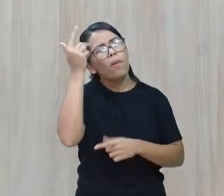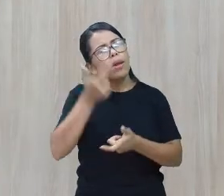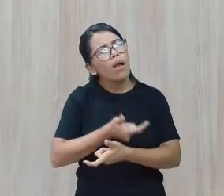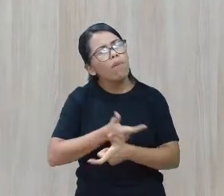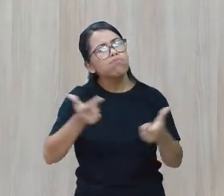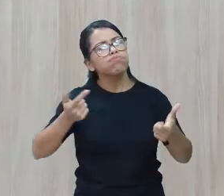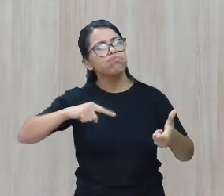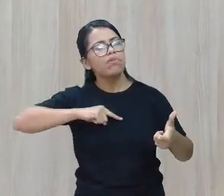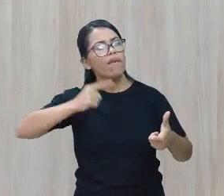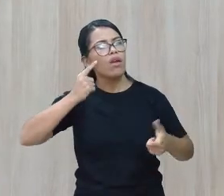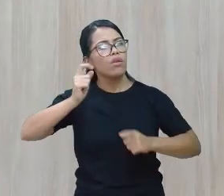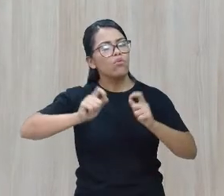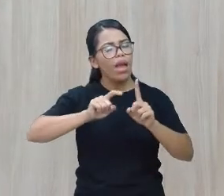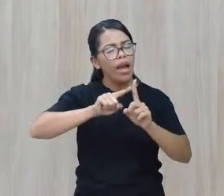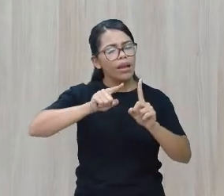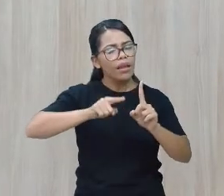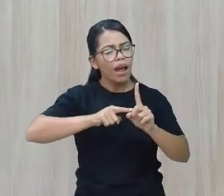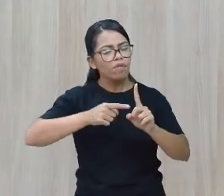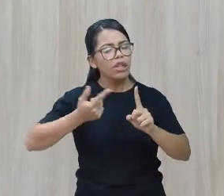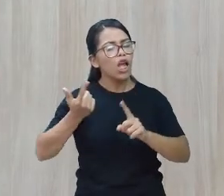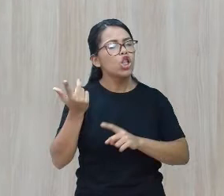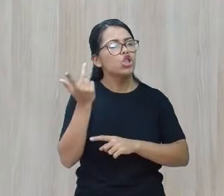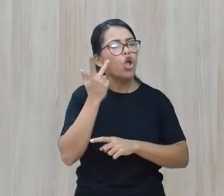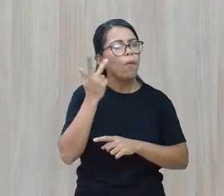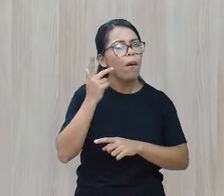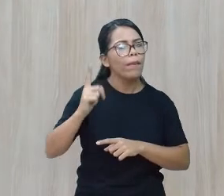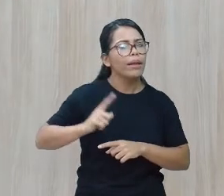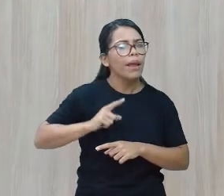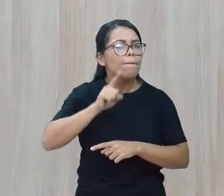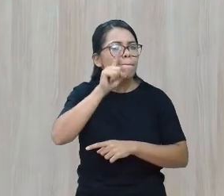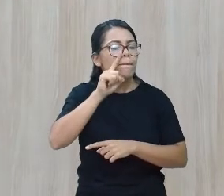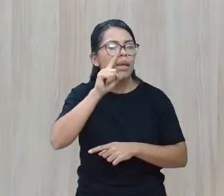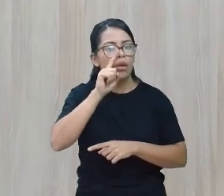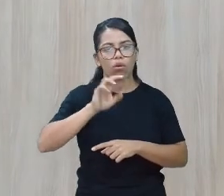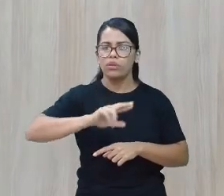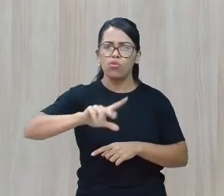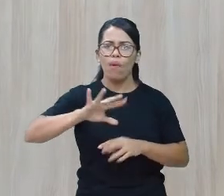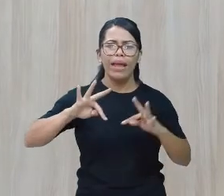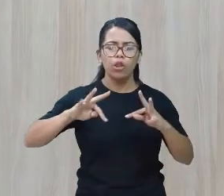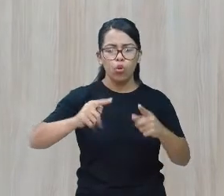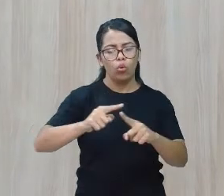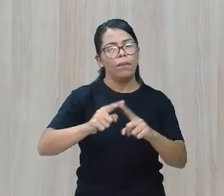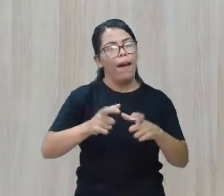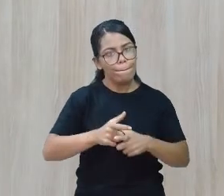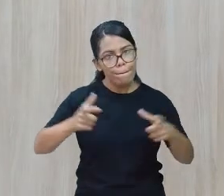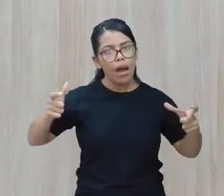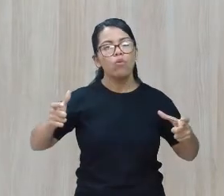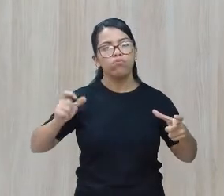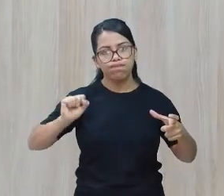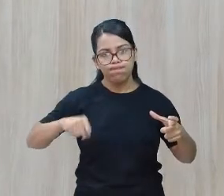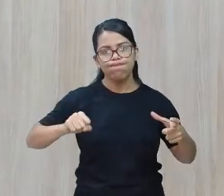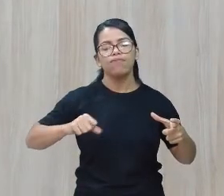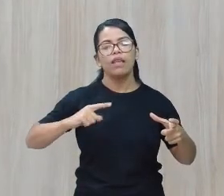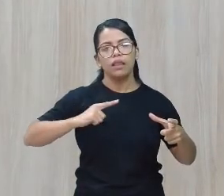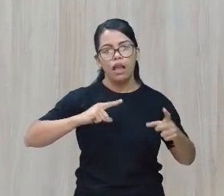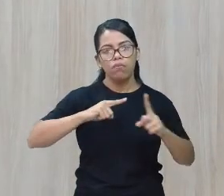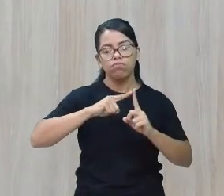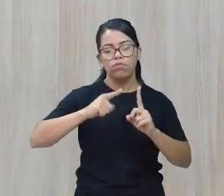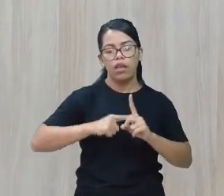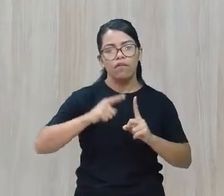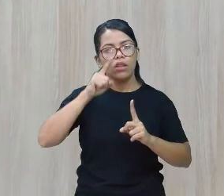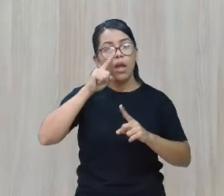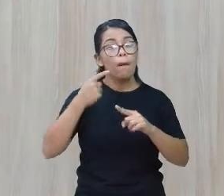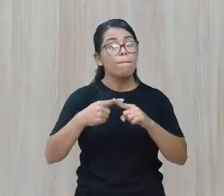gente vai ver que é gravidez de risco. Não são todas que é uma gravidez de risco, mas uma grande maioria, porque justamente